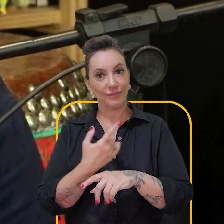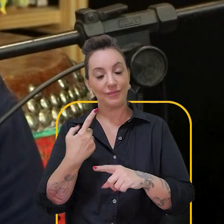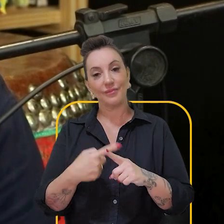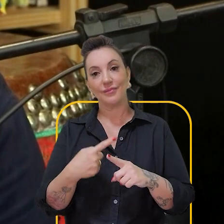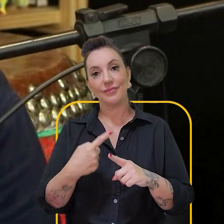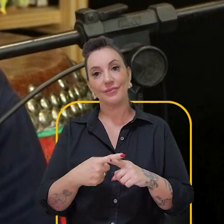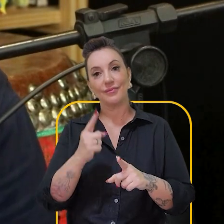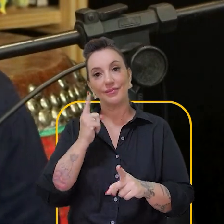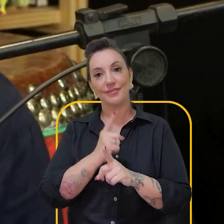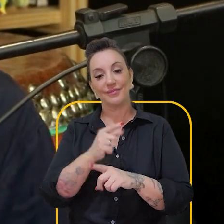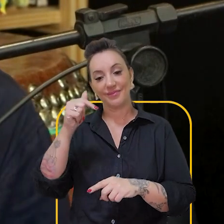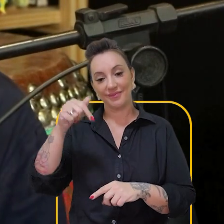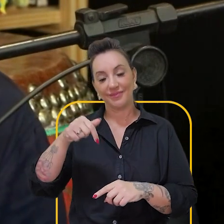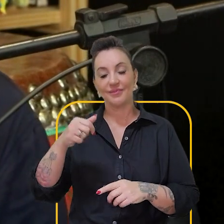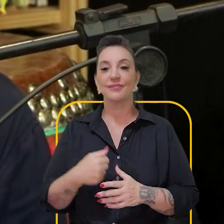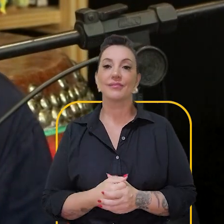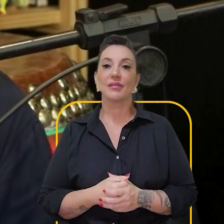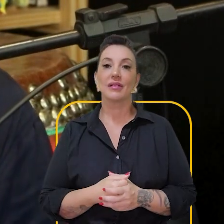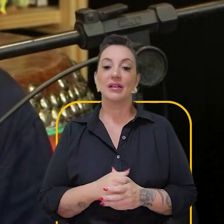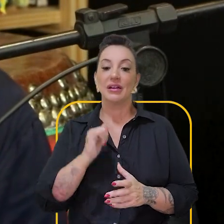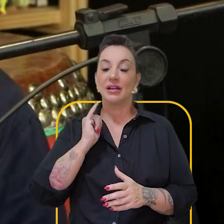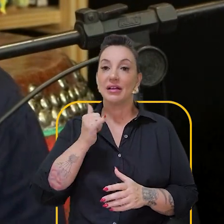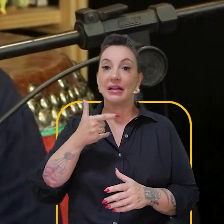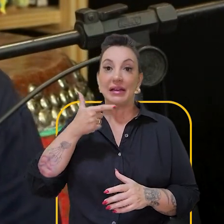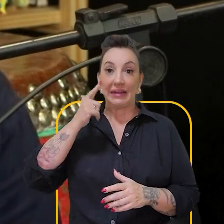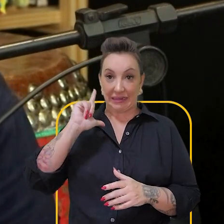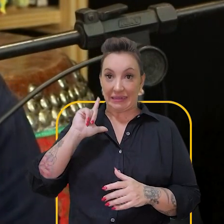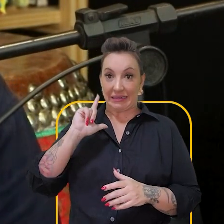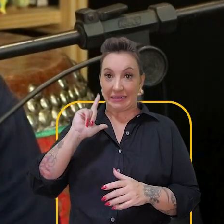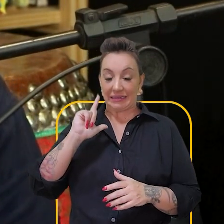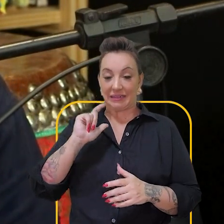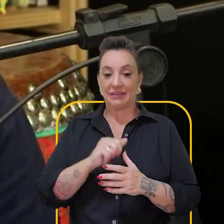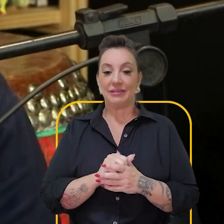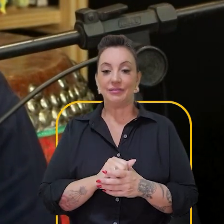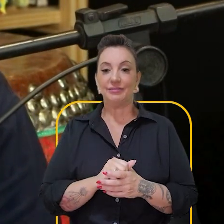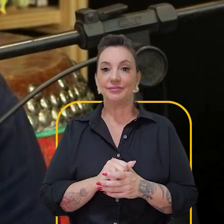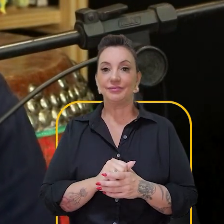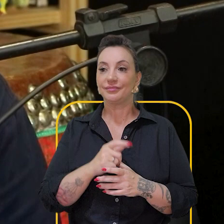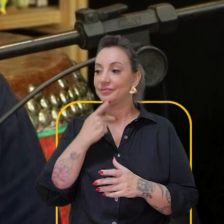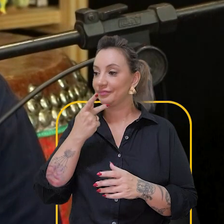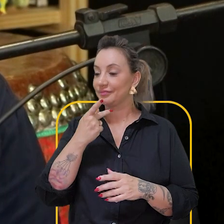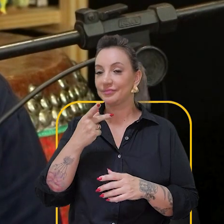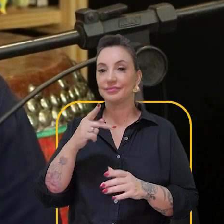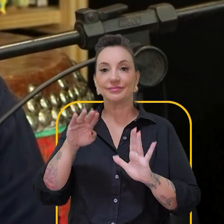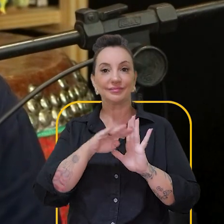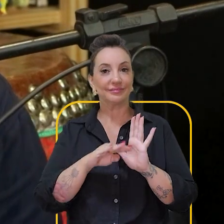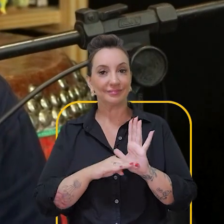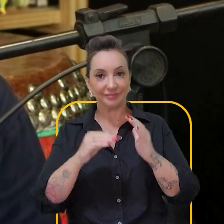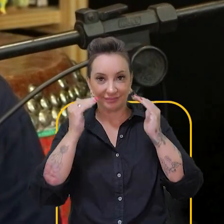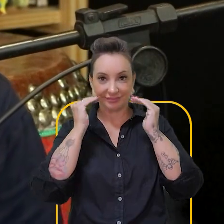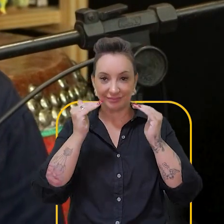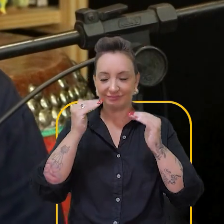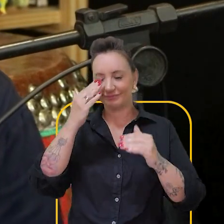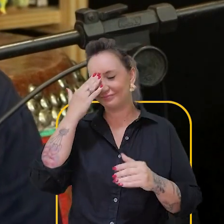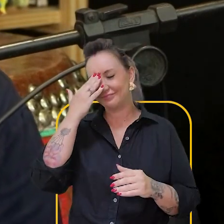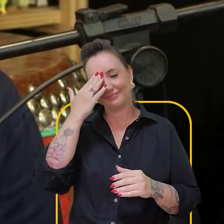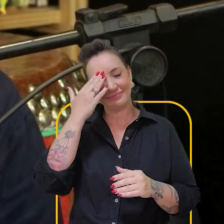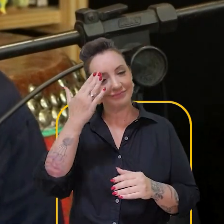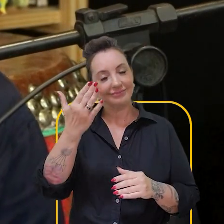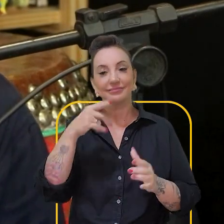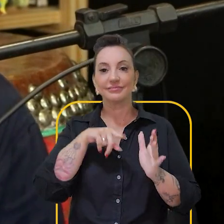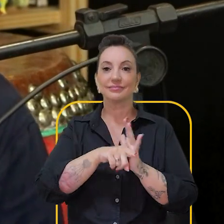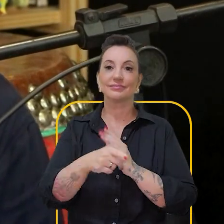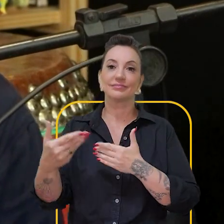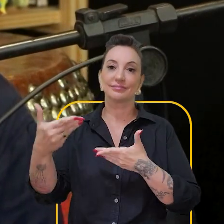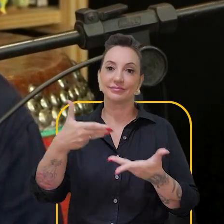emocionado de encontrar o senhor aqui eu já queria antes de dar aqui o fazer o protocolo agradecer